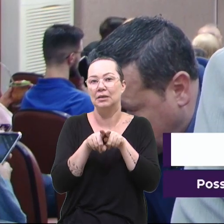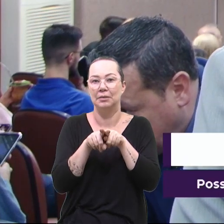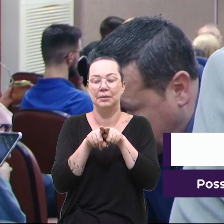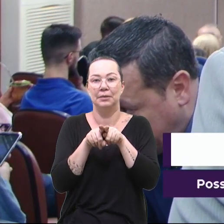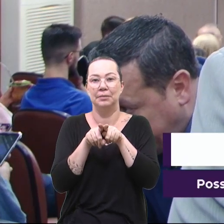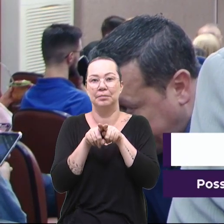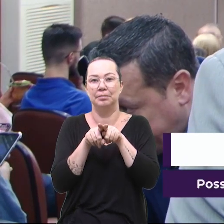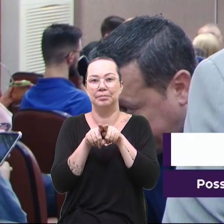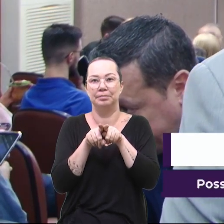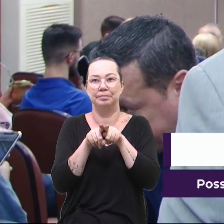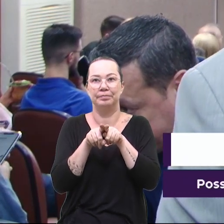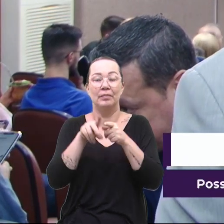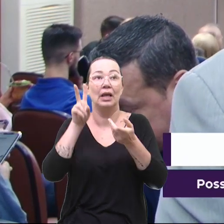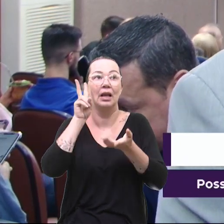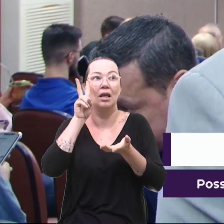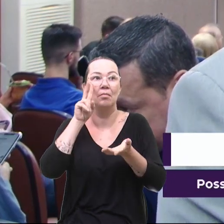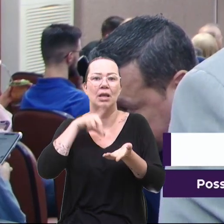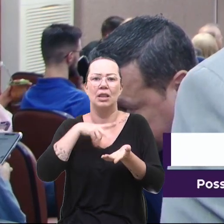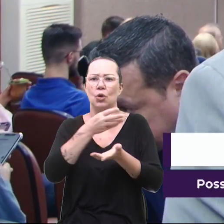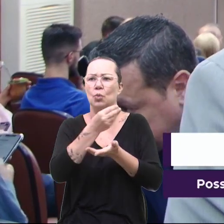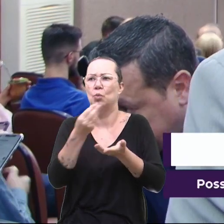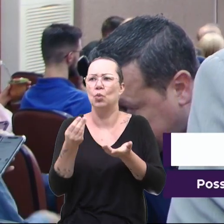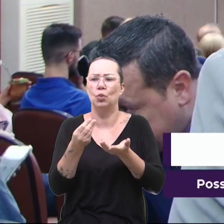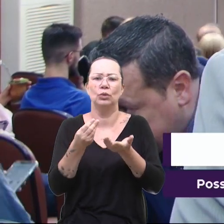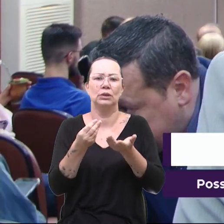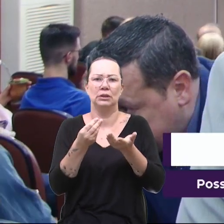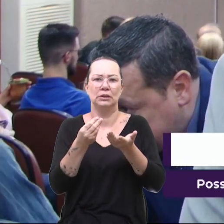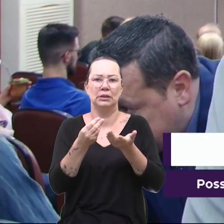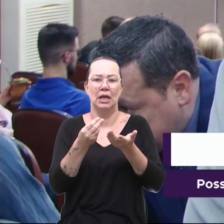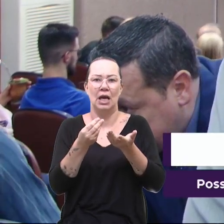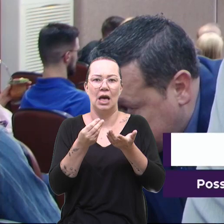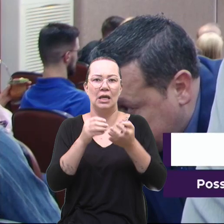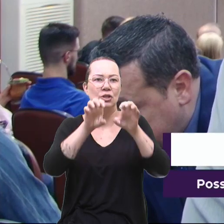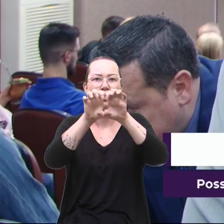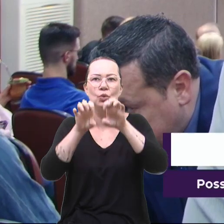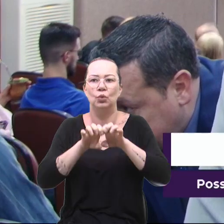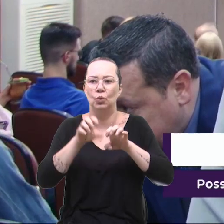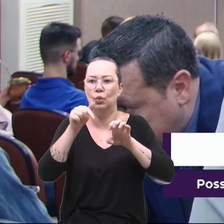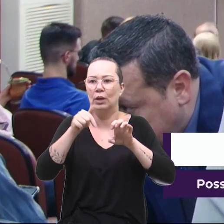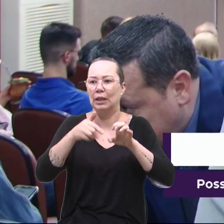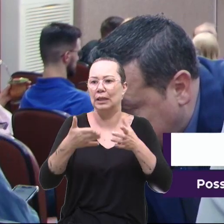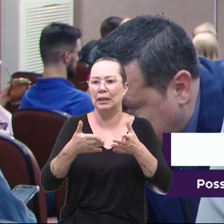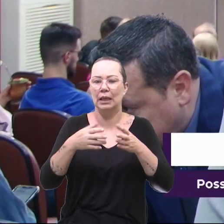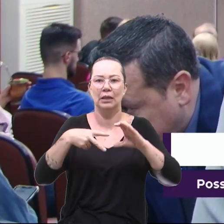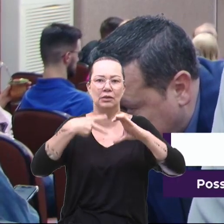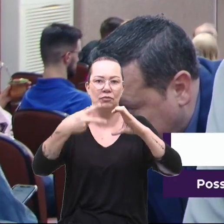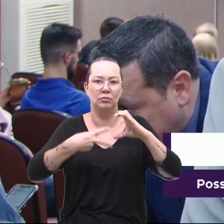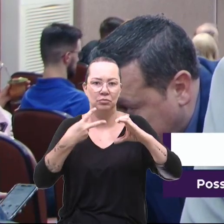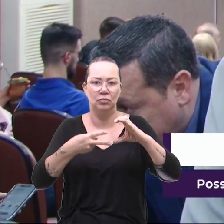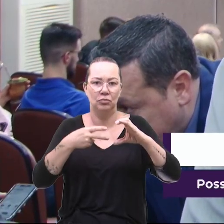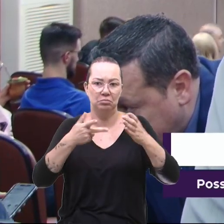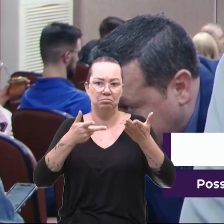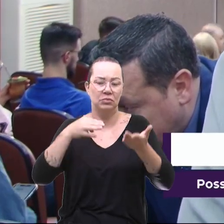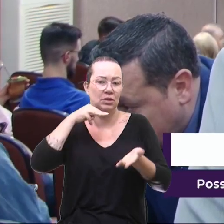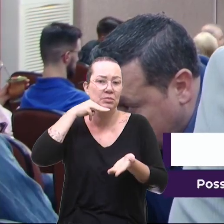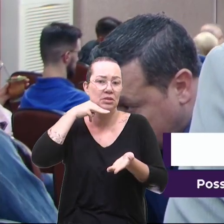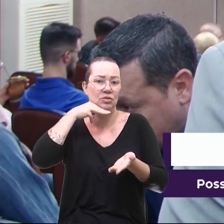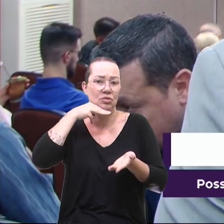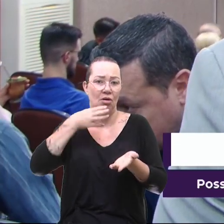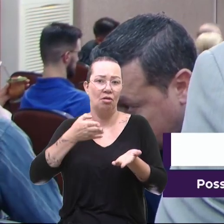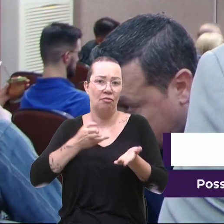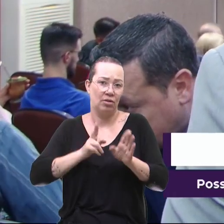Também lembrar que nós temos muitas estruturações na casa e que a Marisol vai dar continuidade. Então